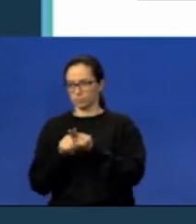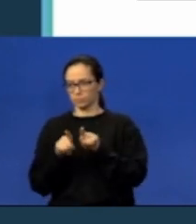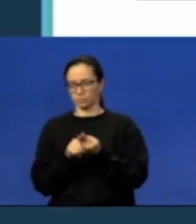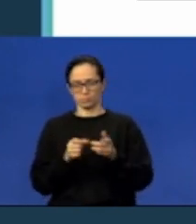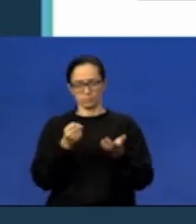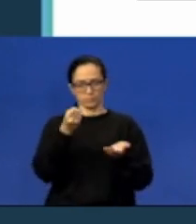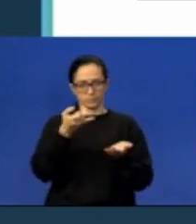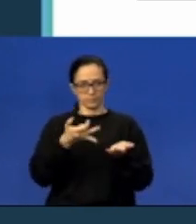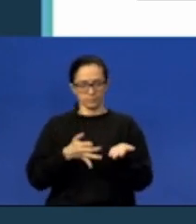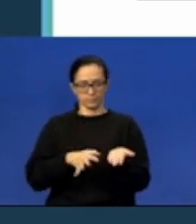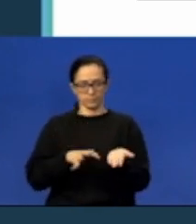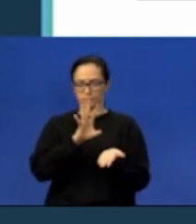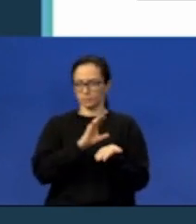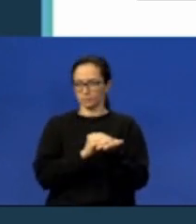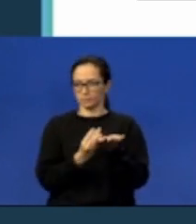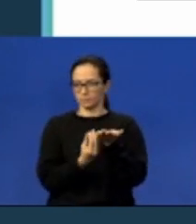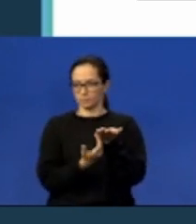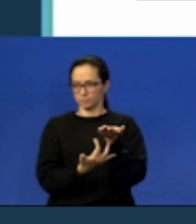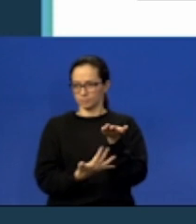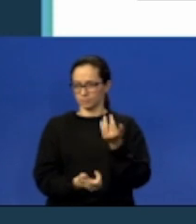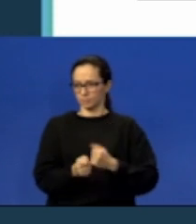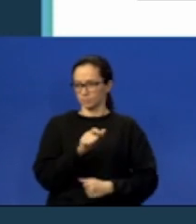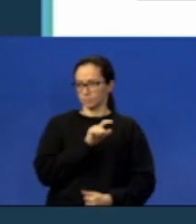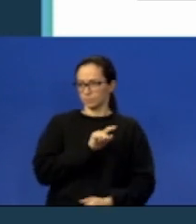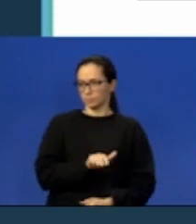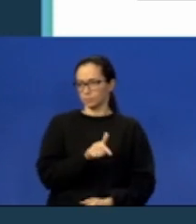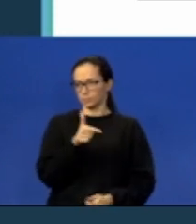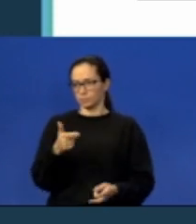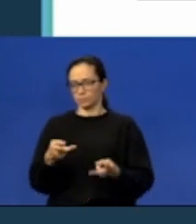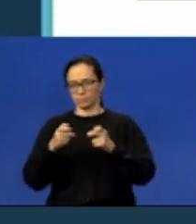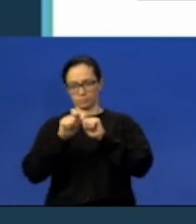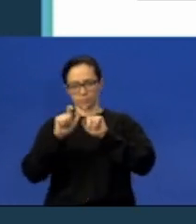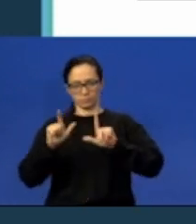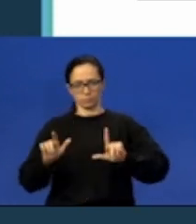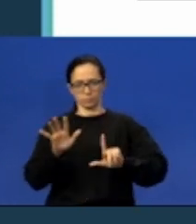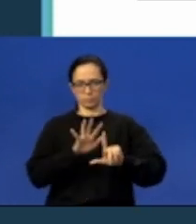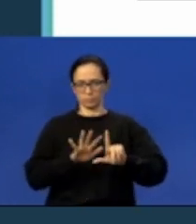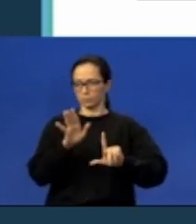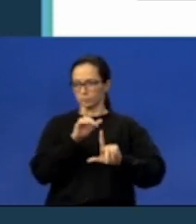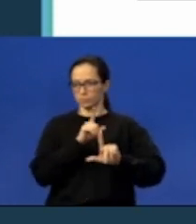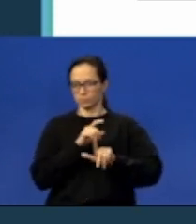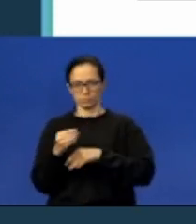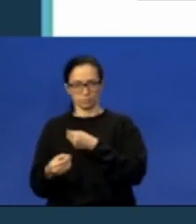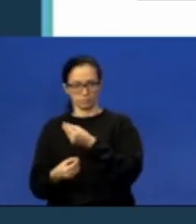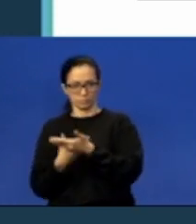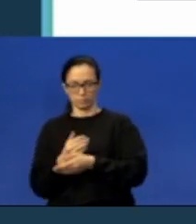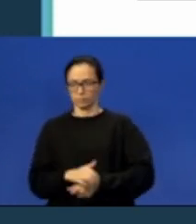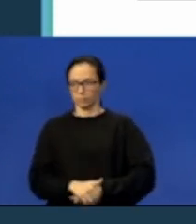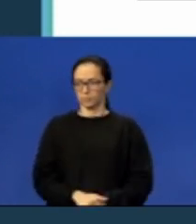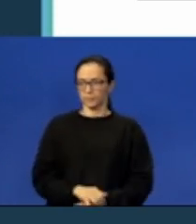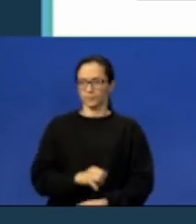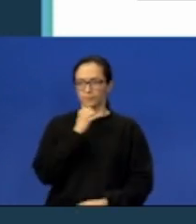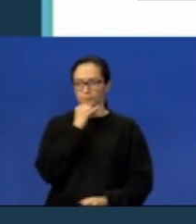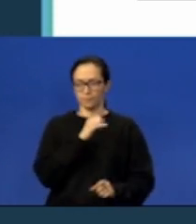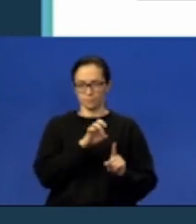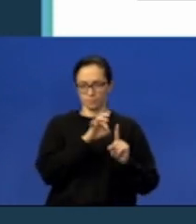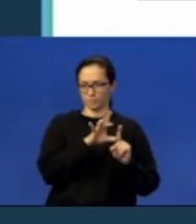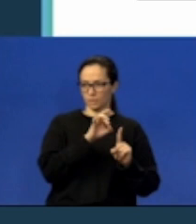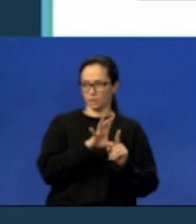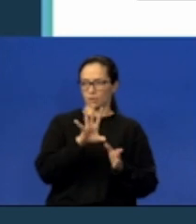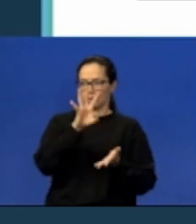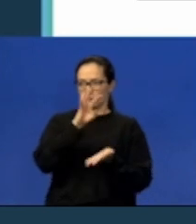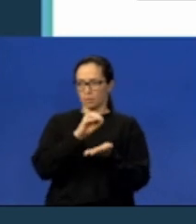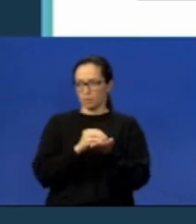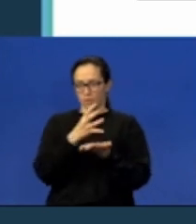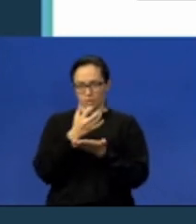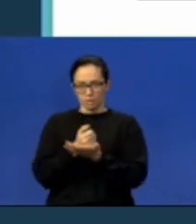nível de absorção e a terceira coluna da imagem formada. O metal, por exemplo, ele tem uma absorção total e a imagem formada,